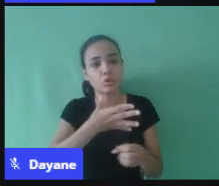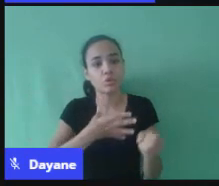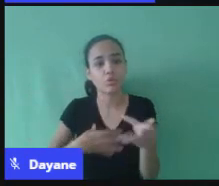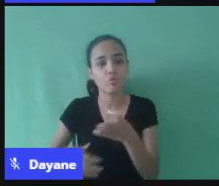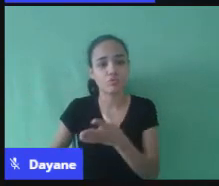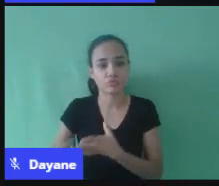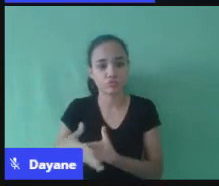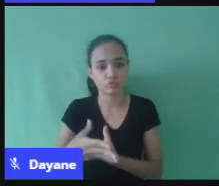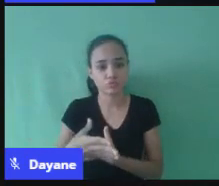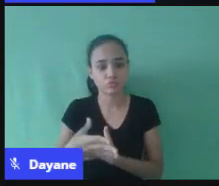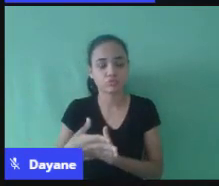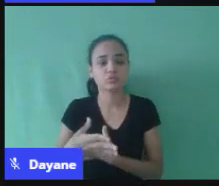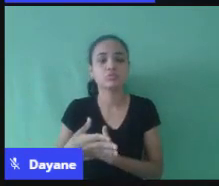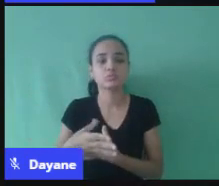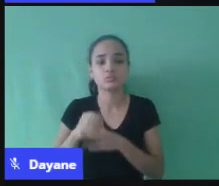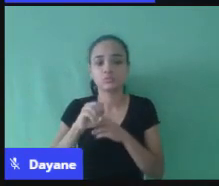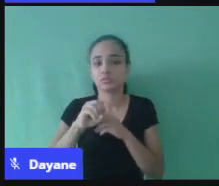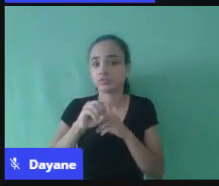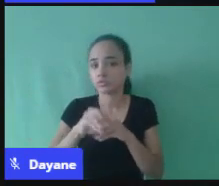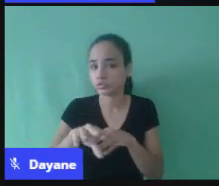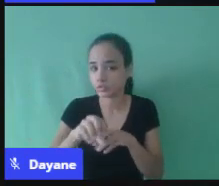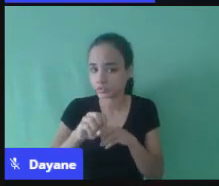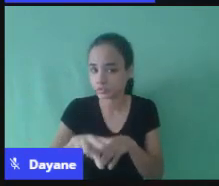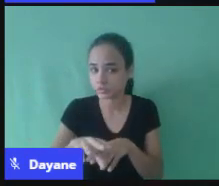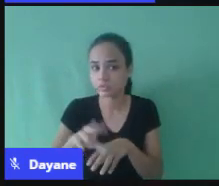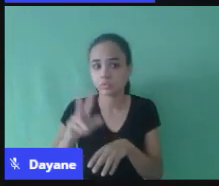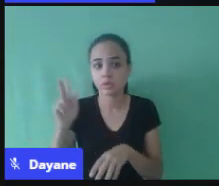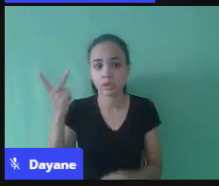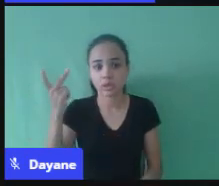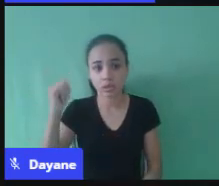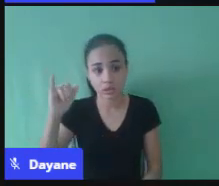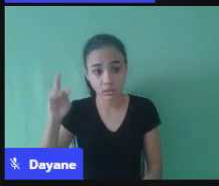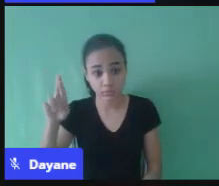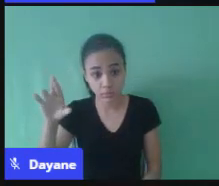em modelos pedagógicos mais inovadores.